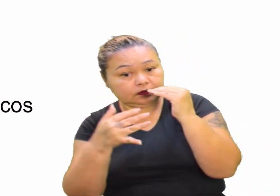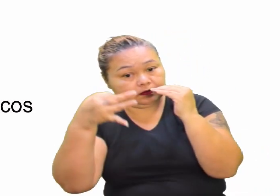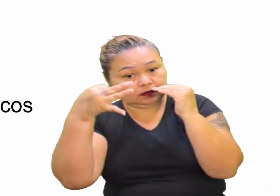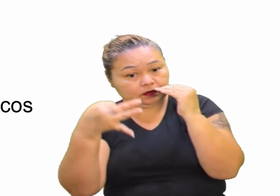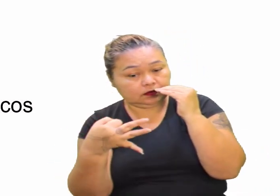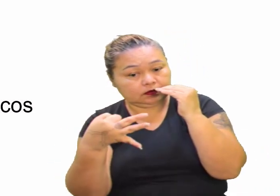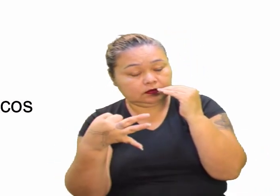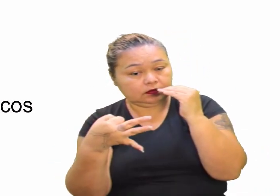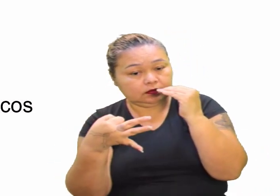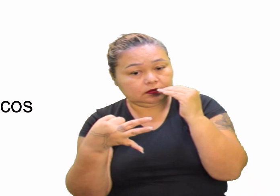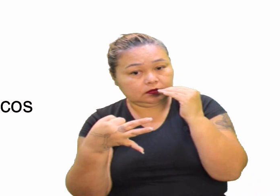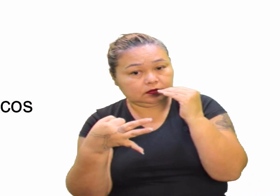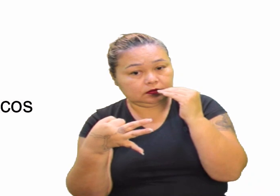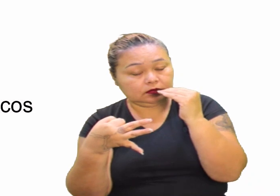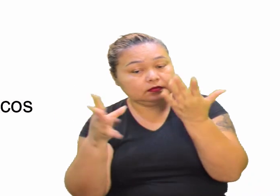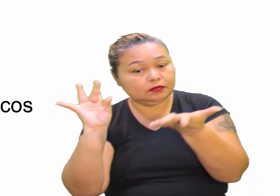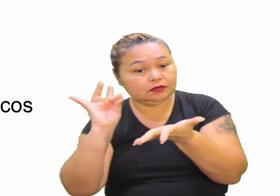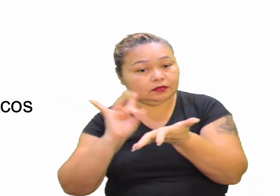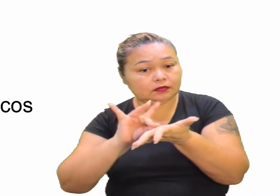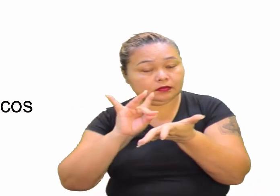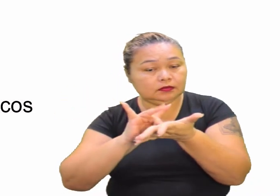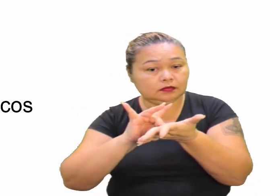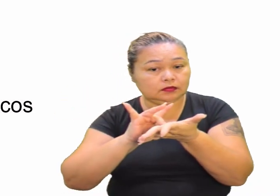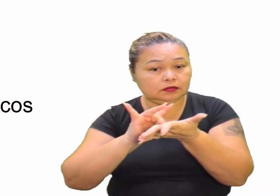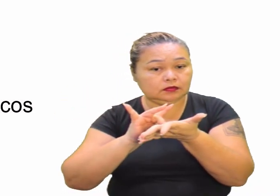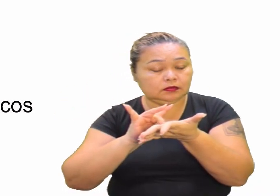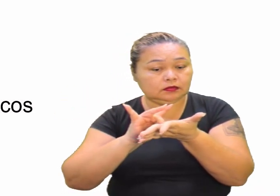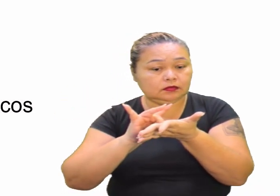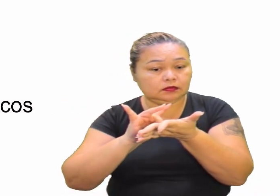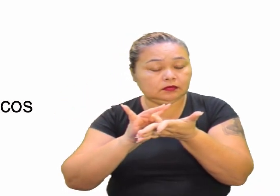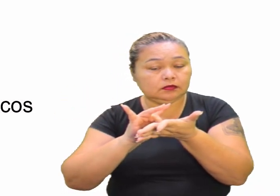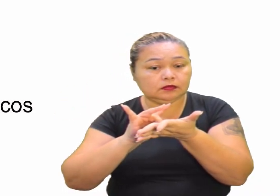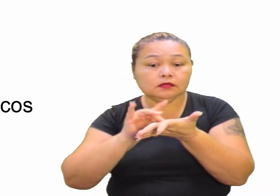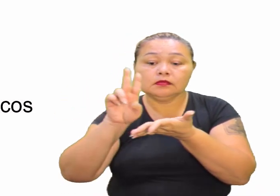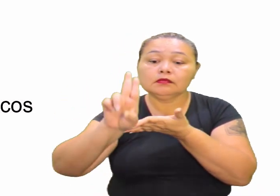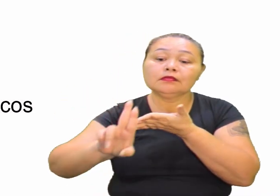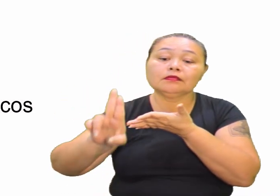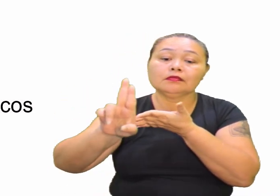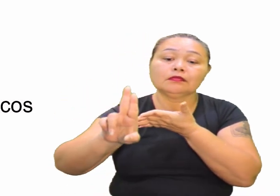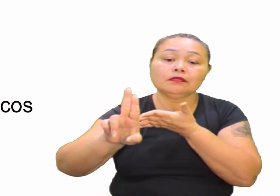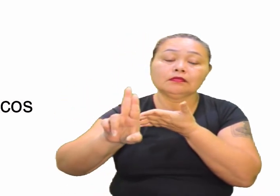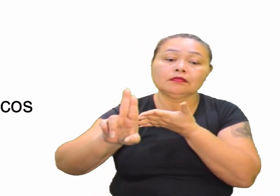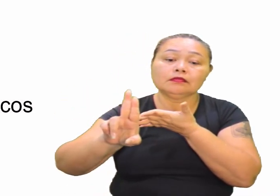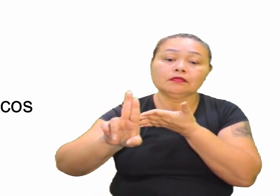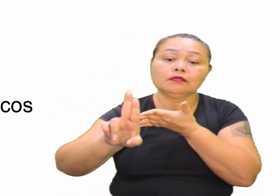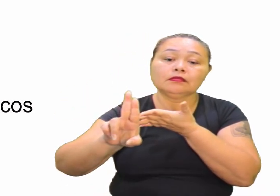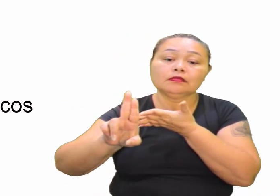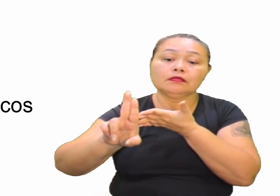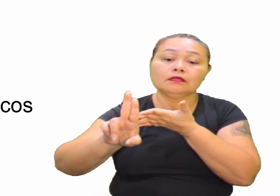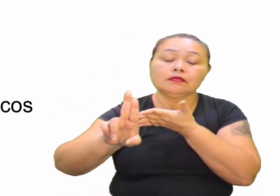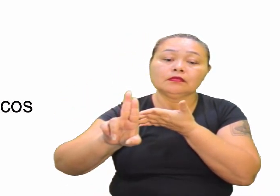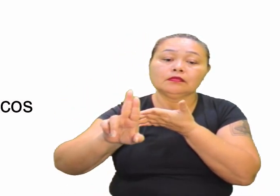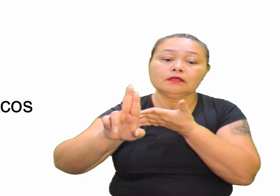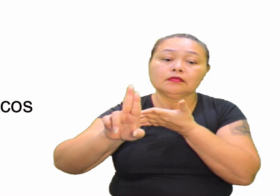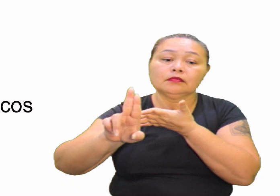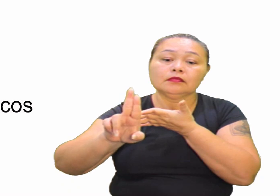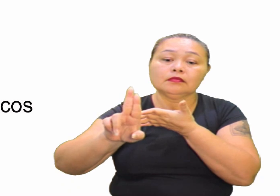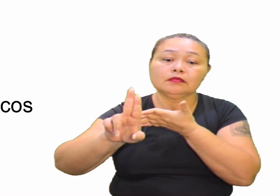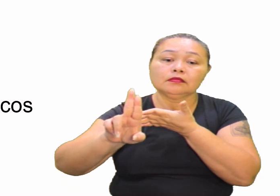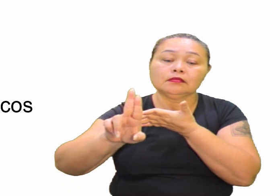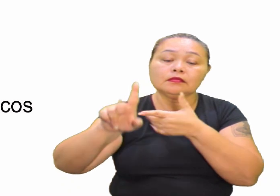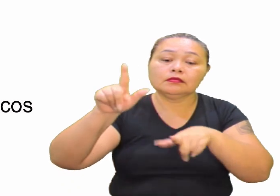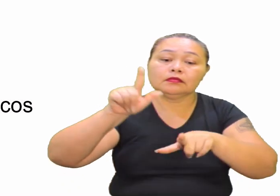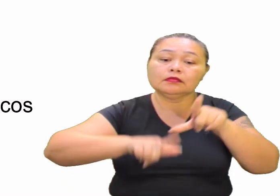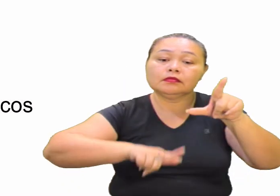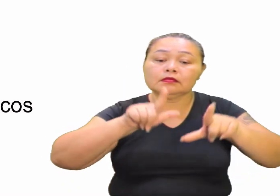aqui, meus queridos, na verdade, é você utilizar a